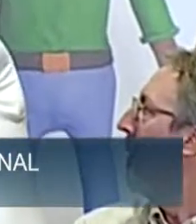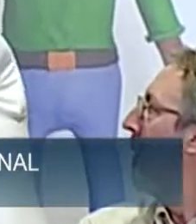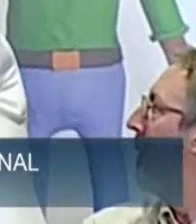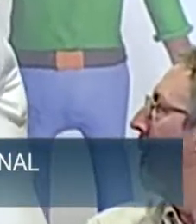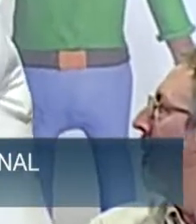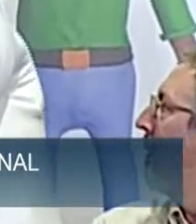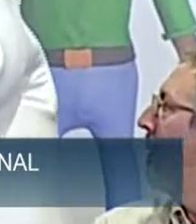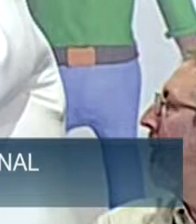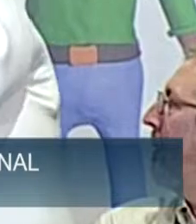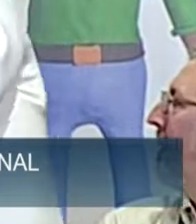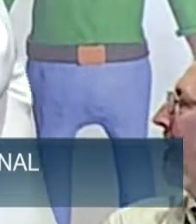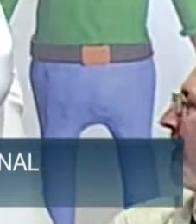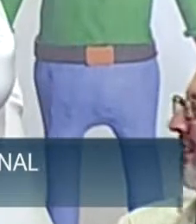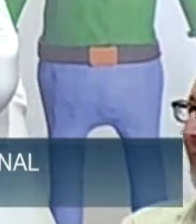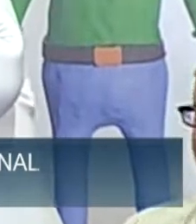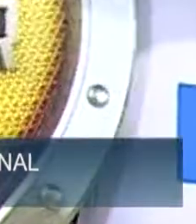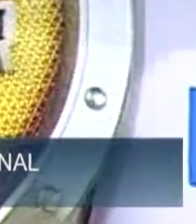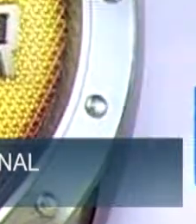aqui.